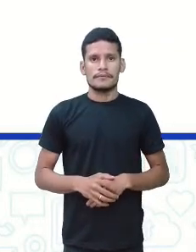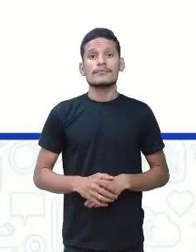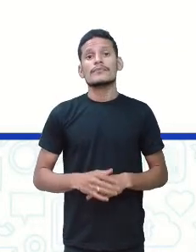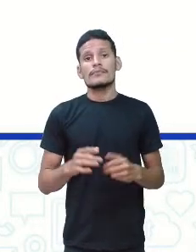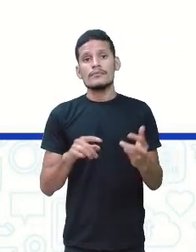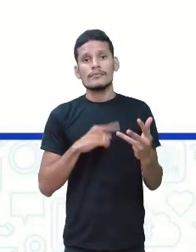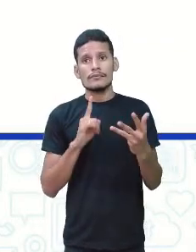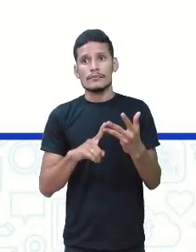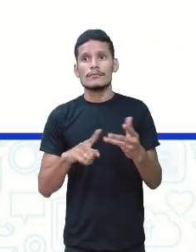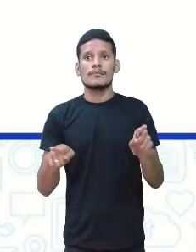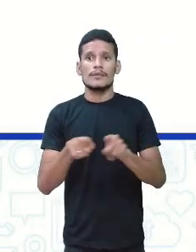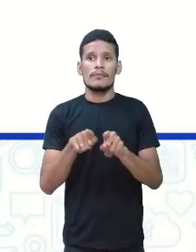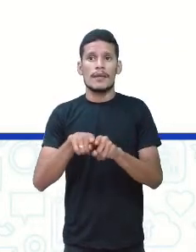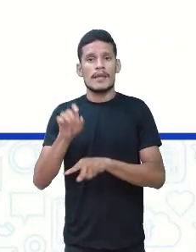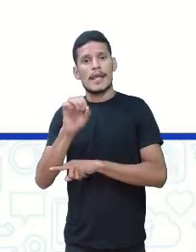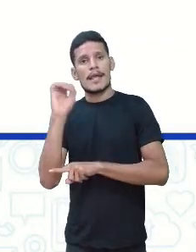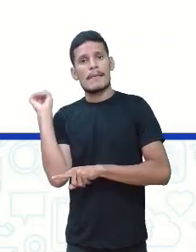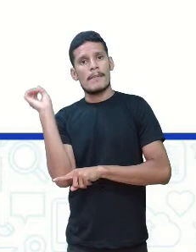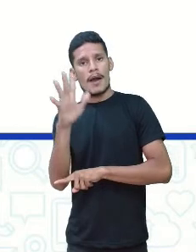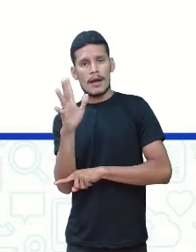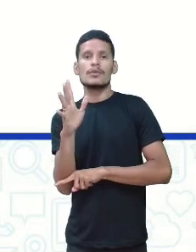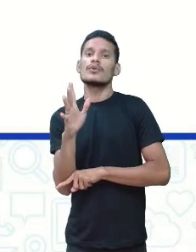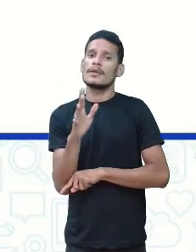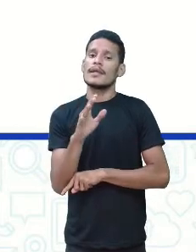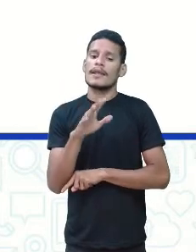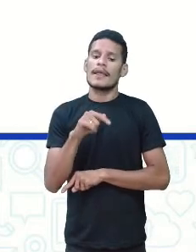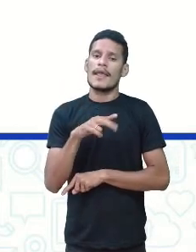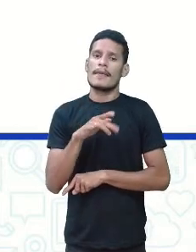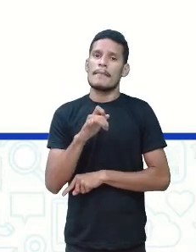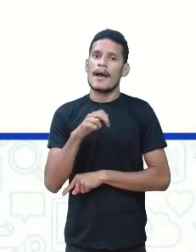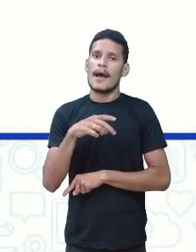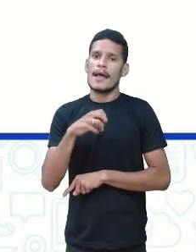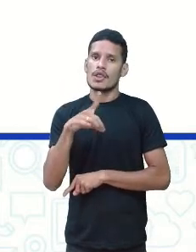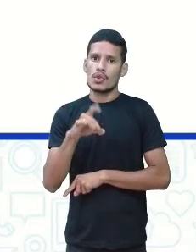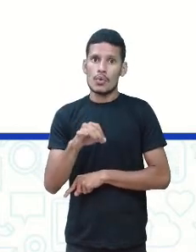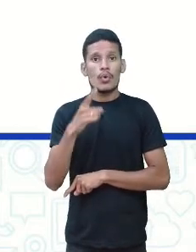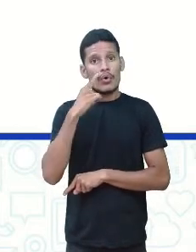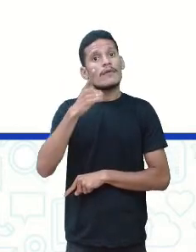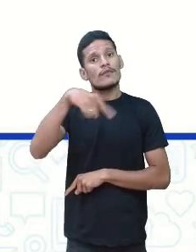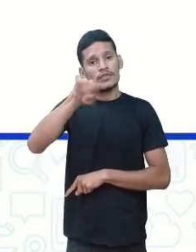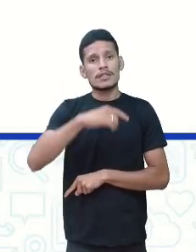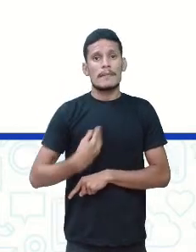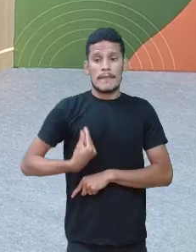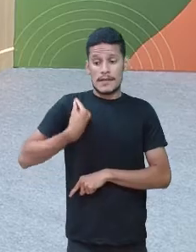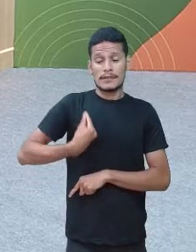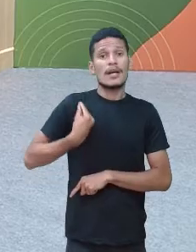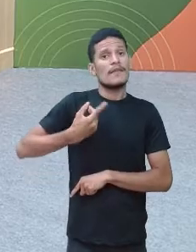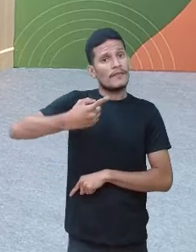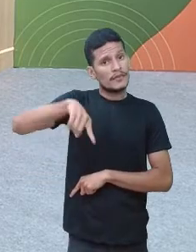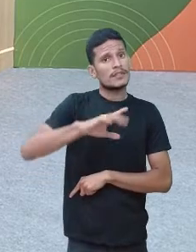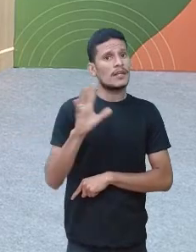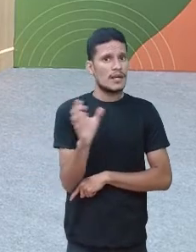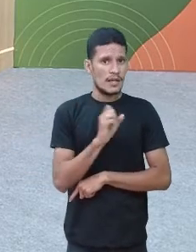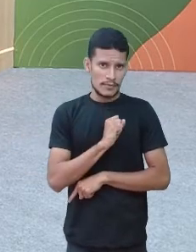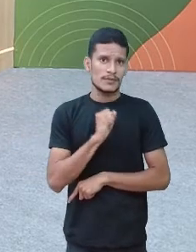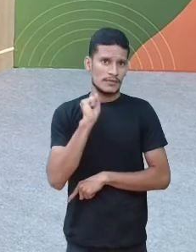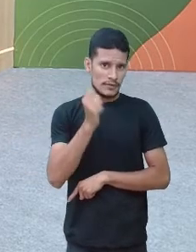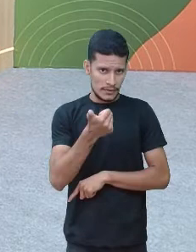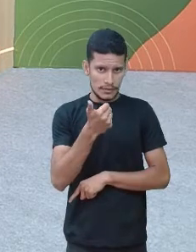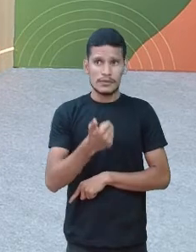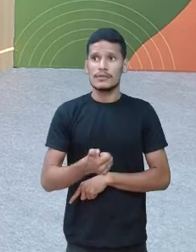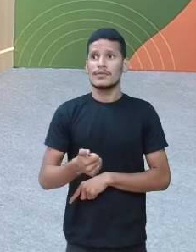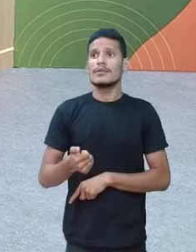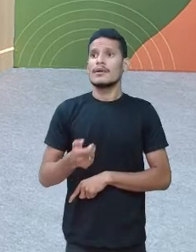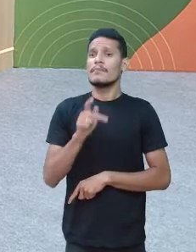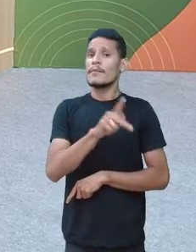E jogar queimado. Eu tenho certeza que aí, na escola presencial de vocês devem adorar um queimado. Né?